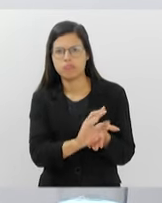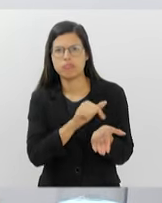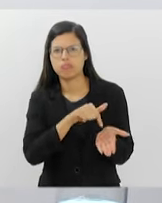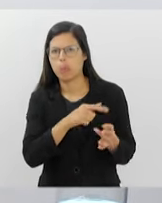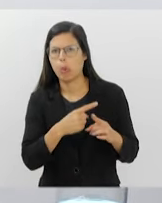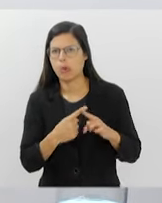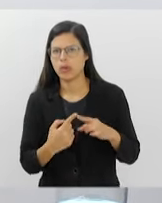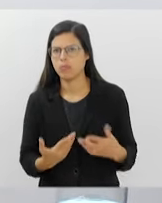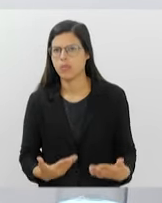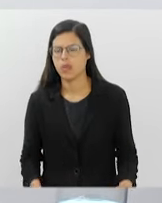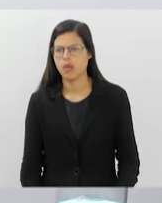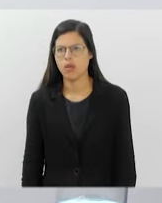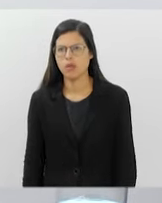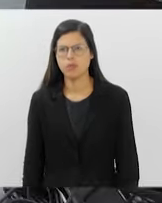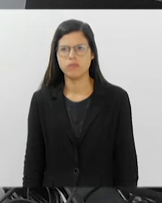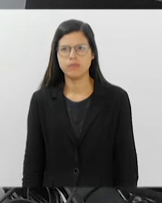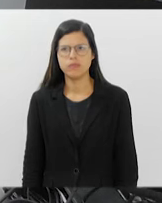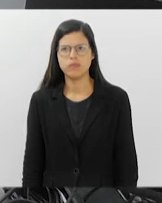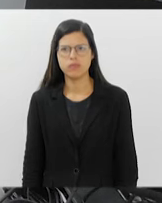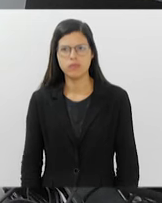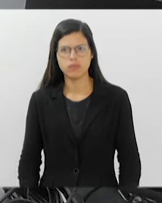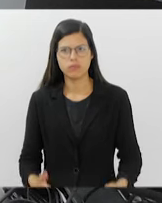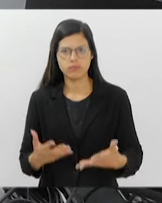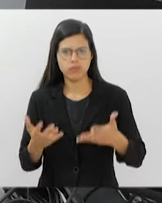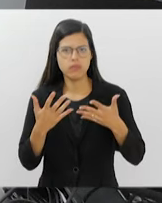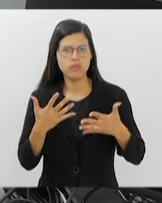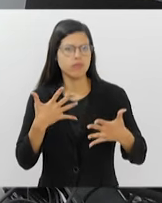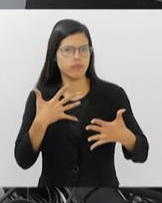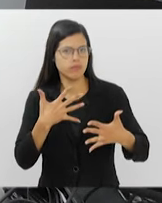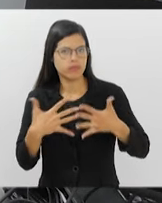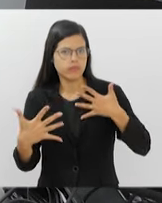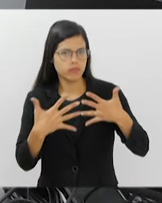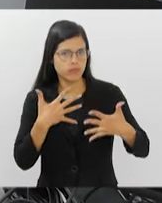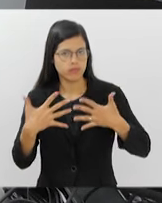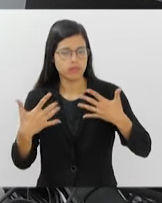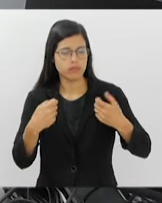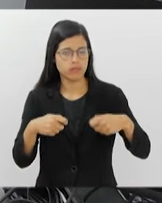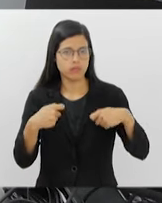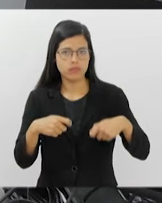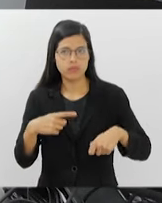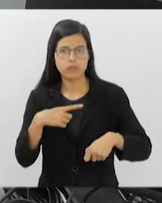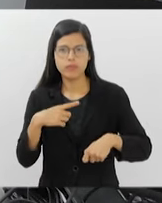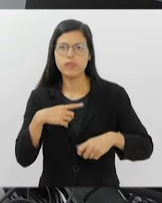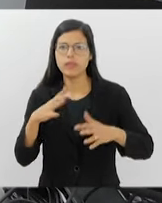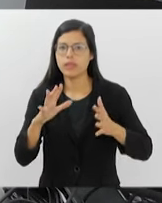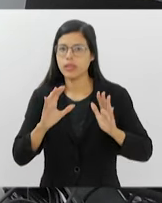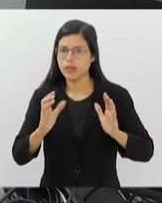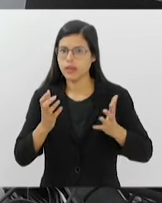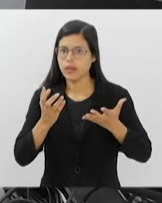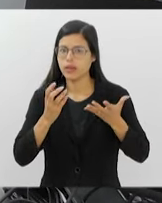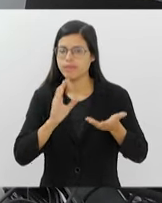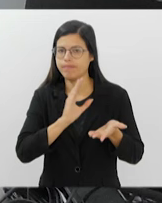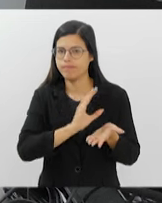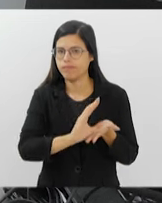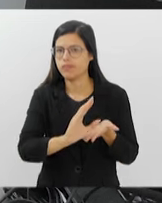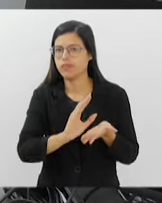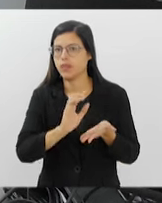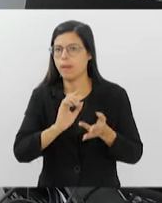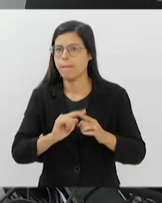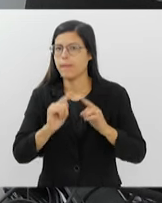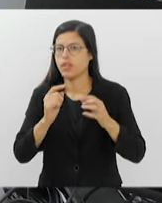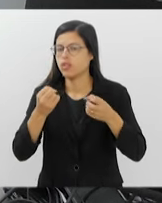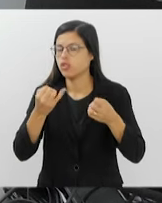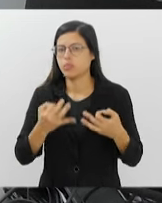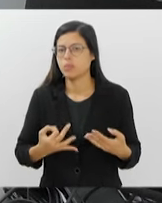gente só quer que tenha haja transparência não tem o menor problema você quer Patrocinar só nos diga qual é o motivo Qual o benefício enfim